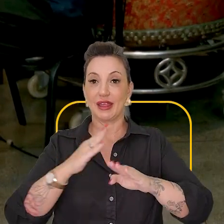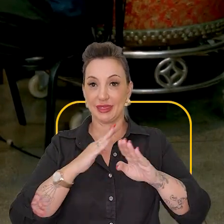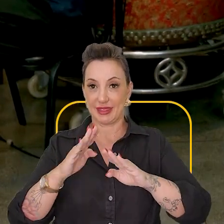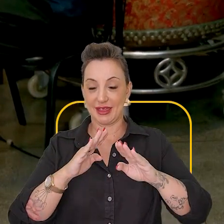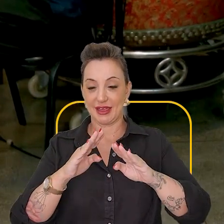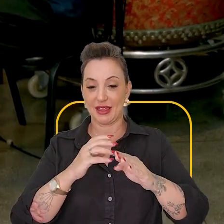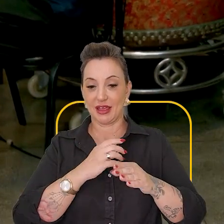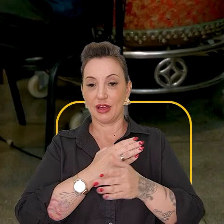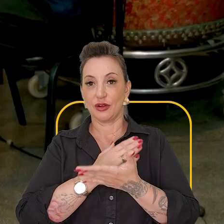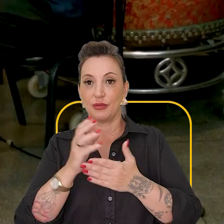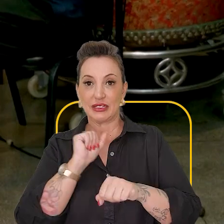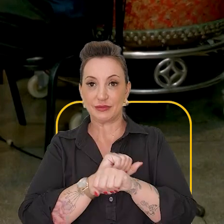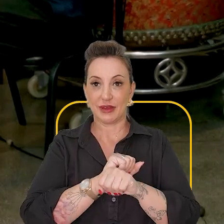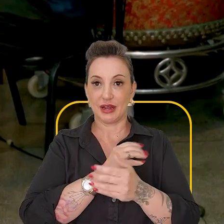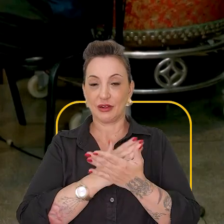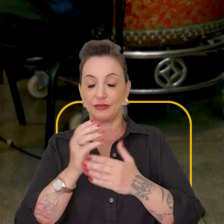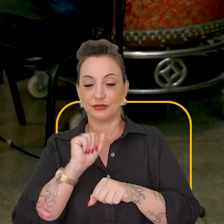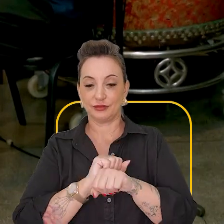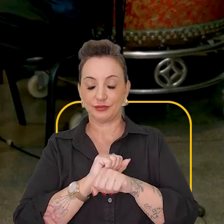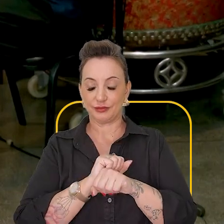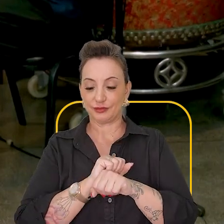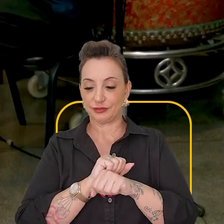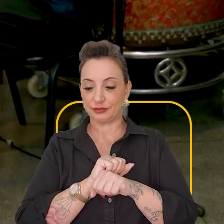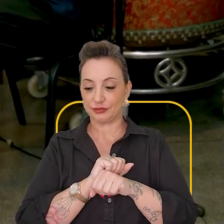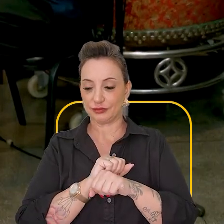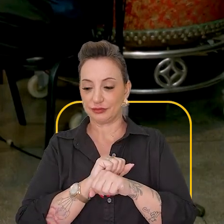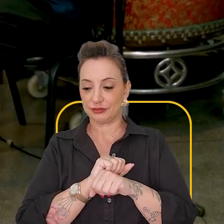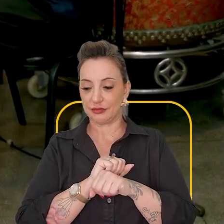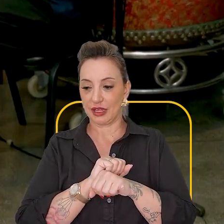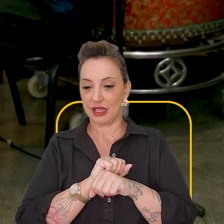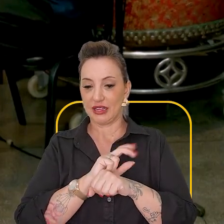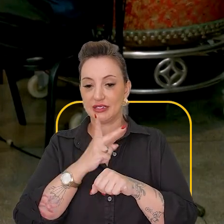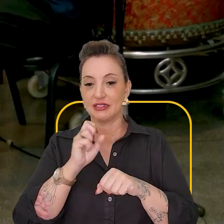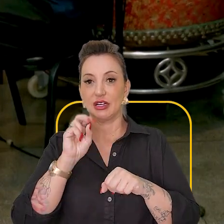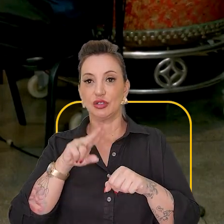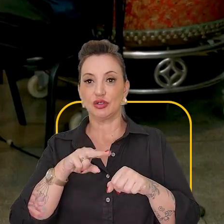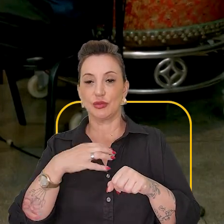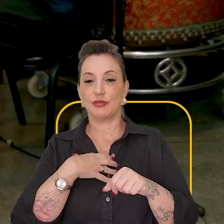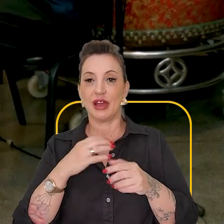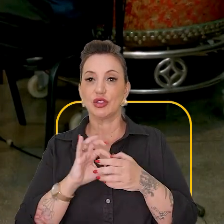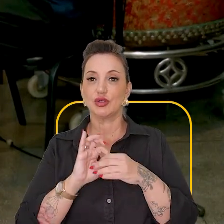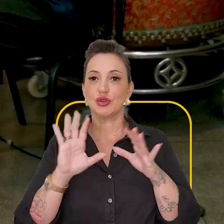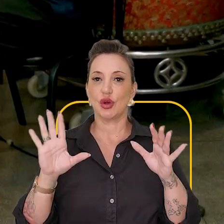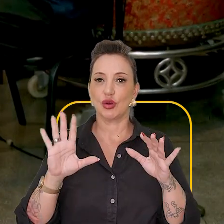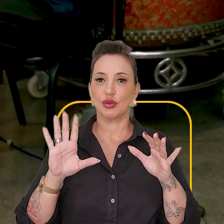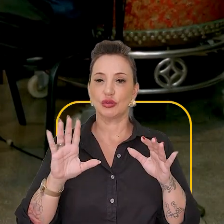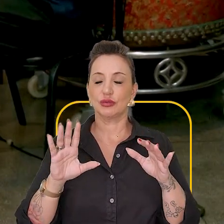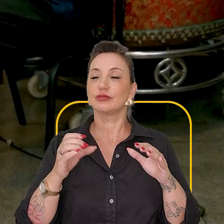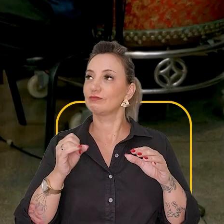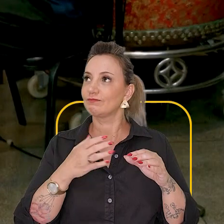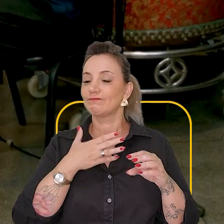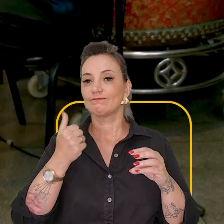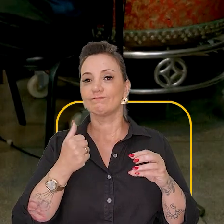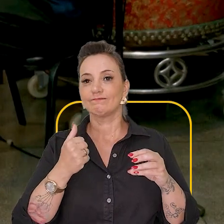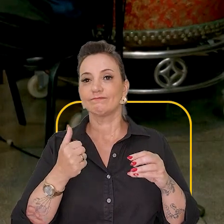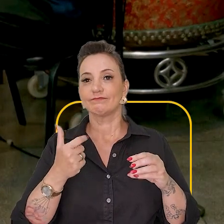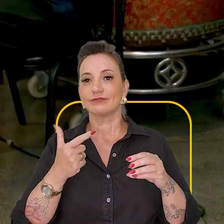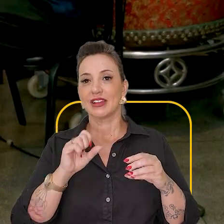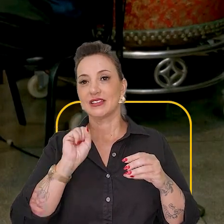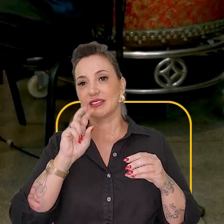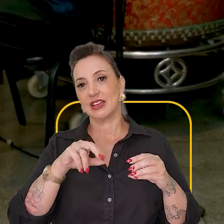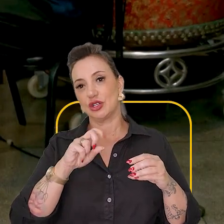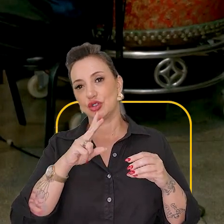karatê começa e para no no sow já era mais solto então eu sempre me dei melhor no